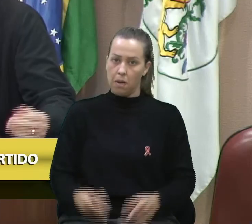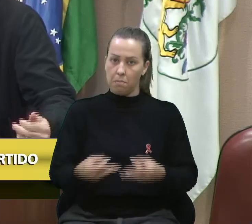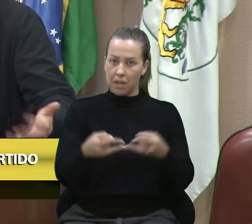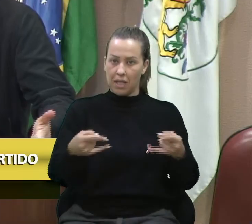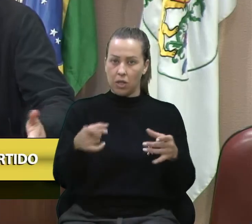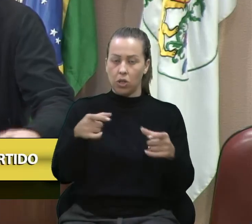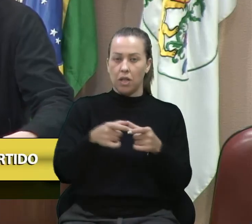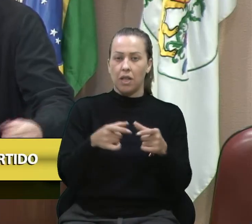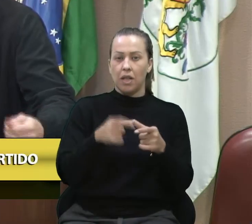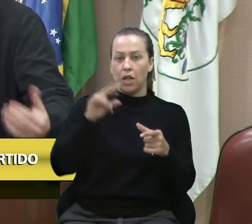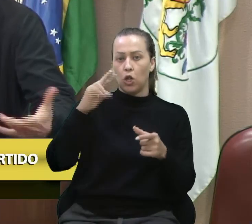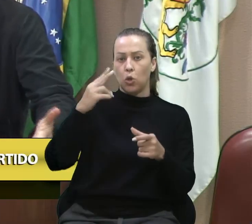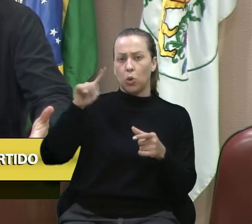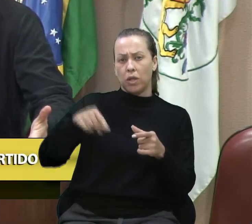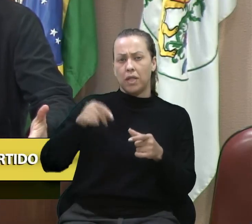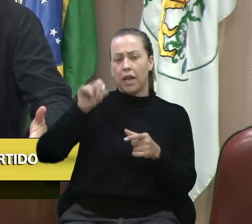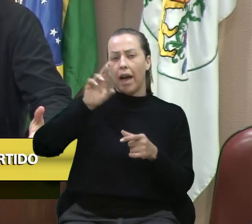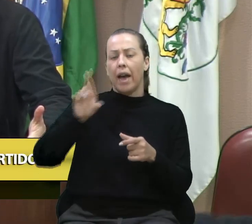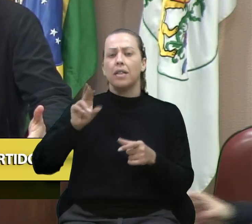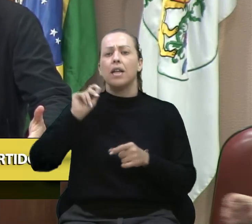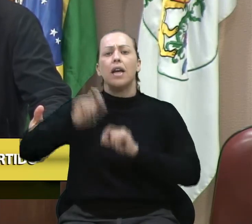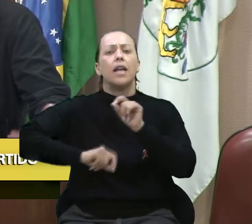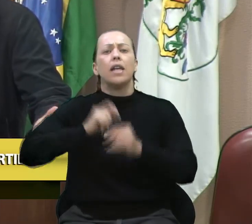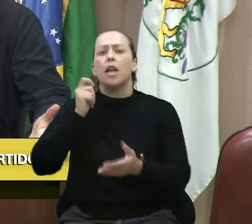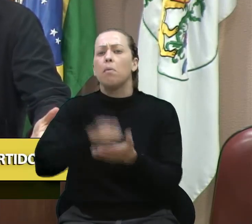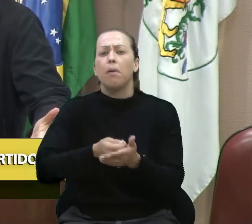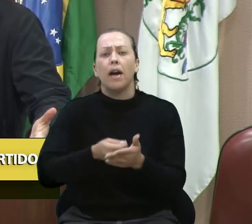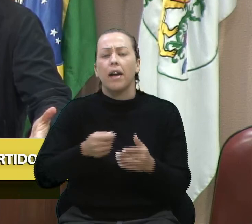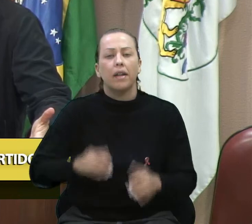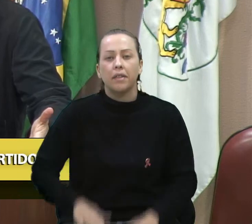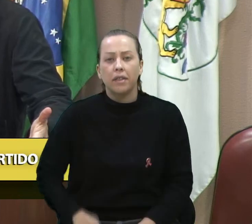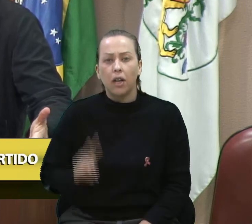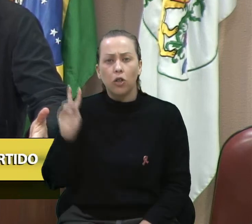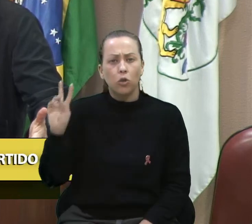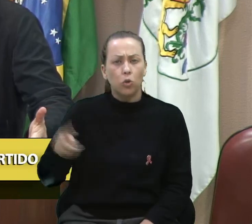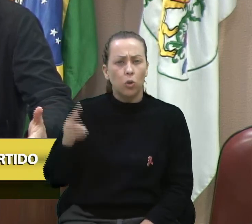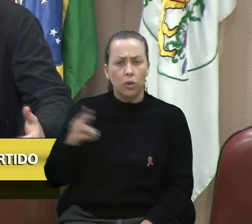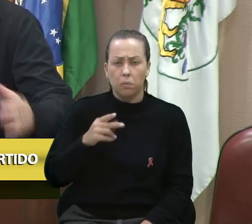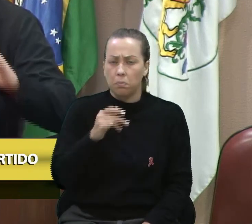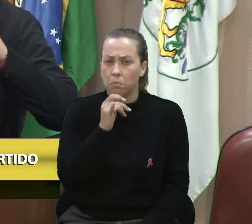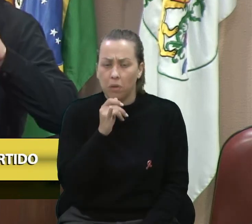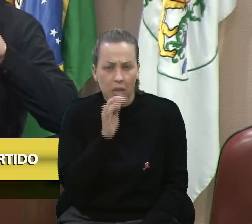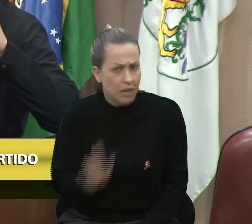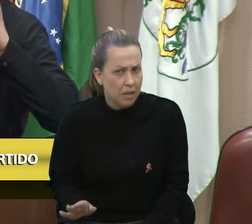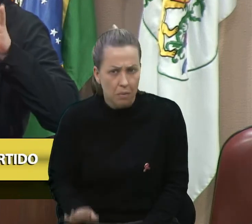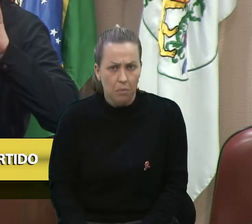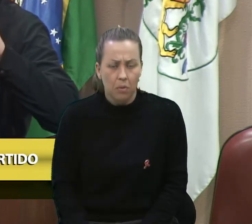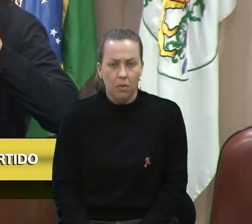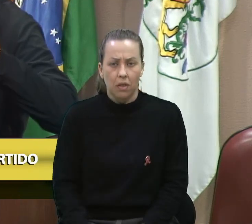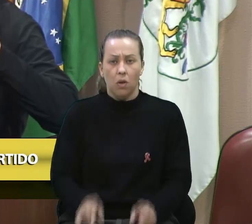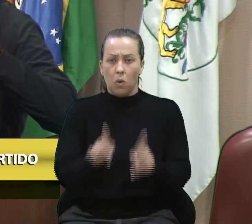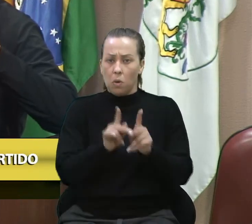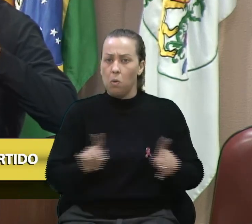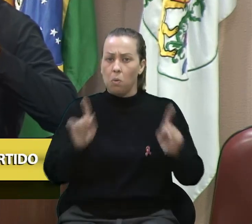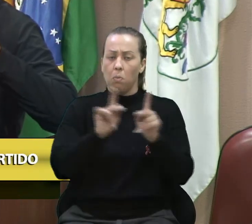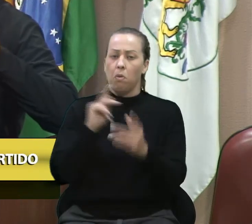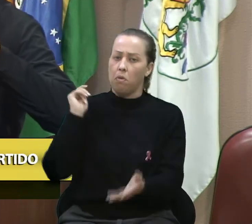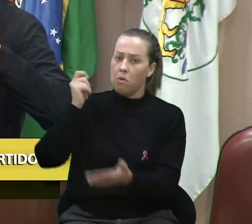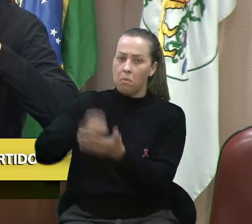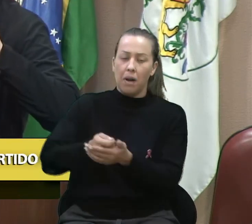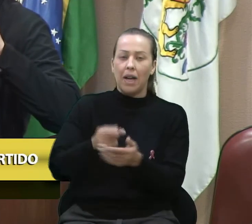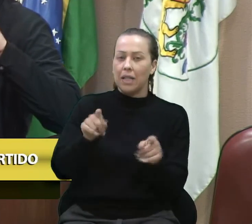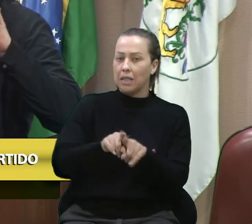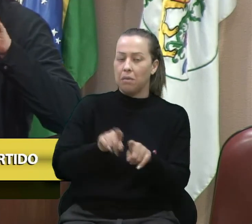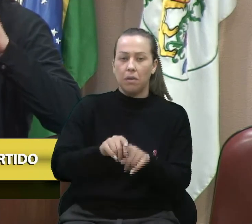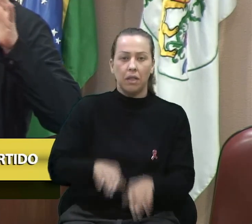R$2 subsidiada. Sim, mas alguém paga para estar R$2, por exemplo. Né? Então, no fim, a população paga, mas de forma indireta.